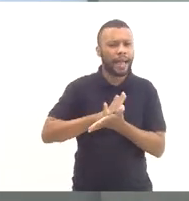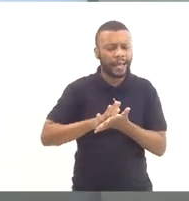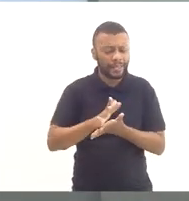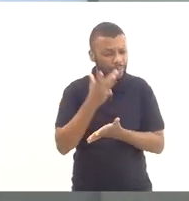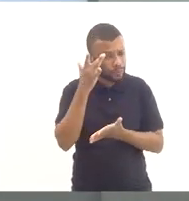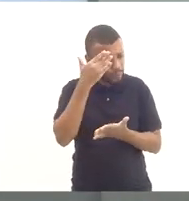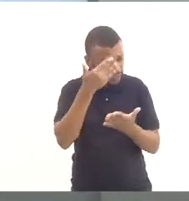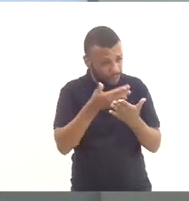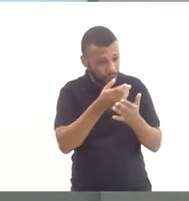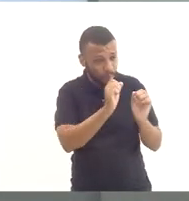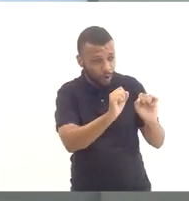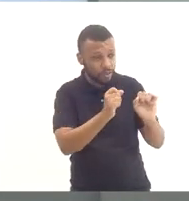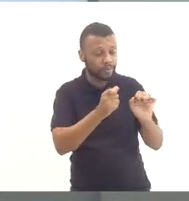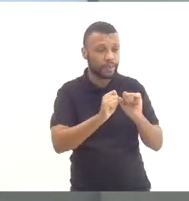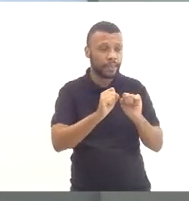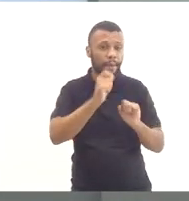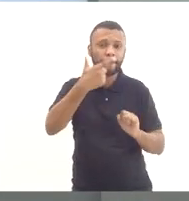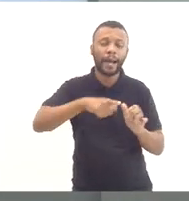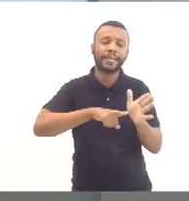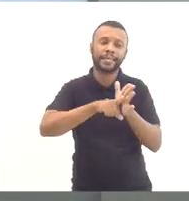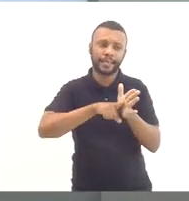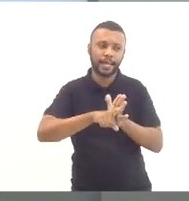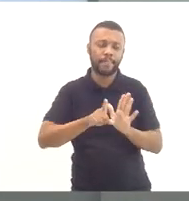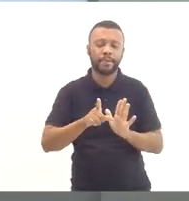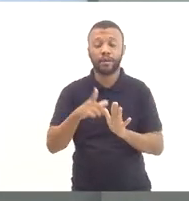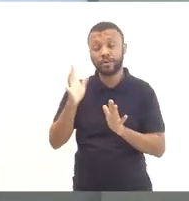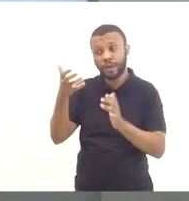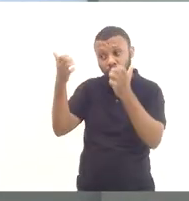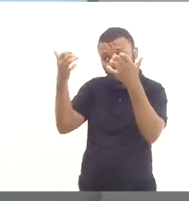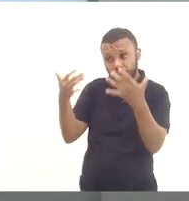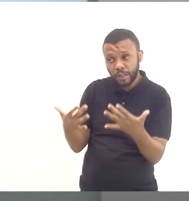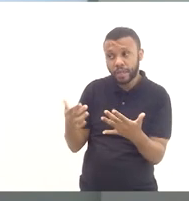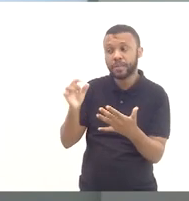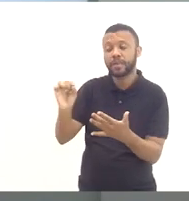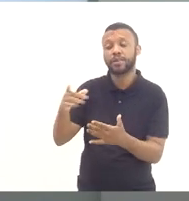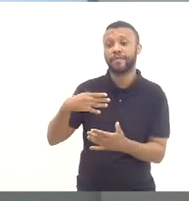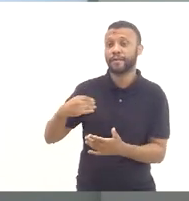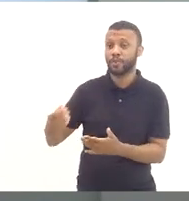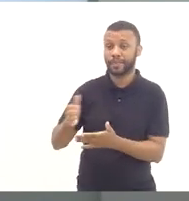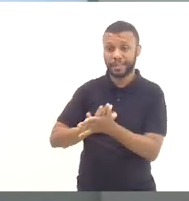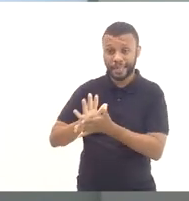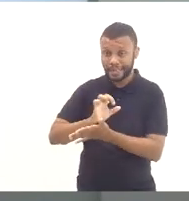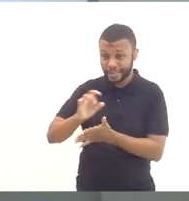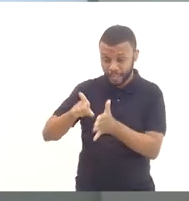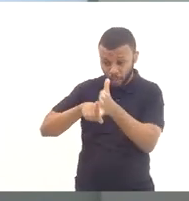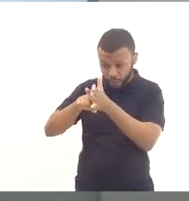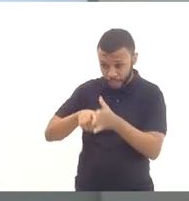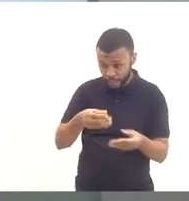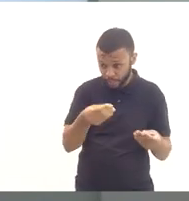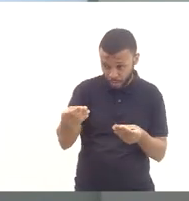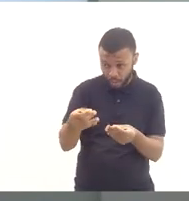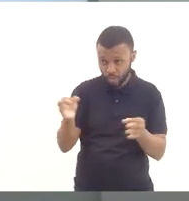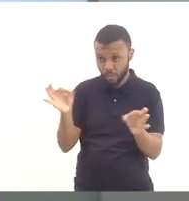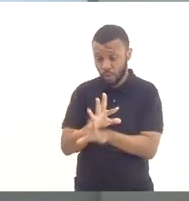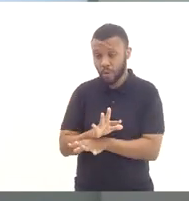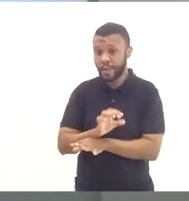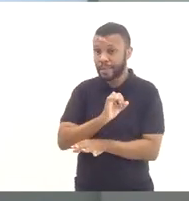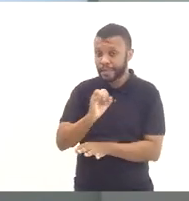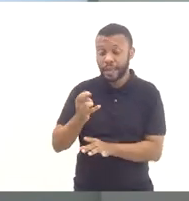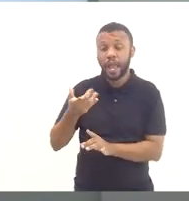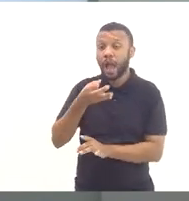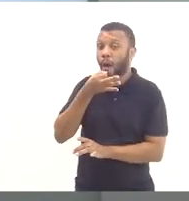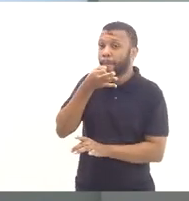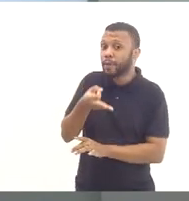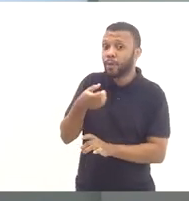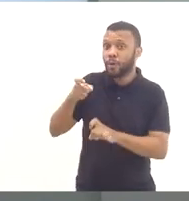exame aí ele falou assim olha eu já falei com você que o seu filho não tem nada se o exame para você não é suficiente se a palavra do neuro